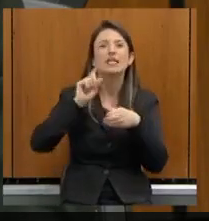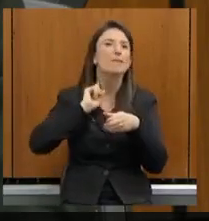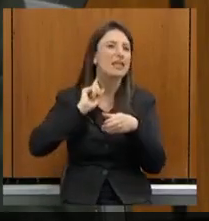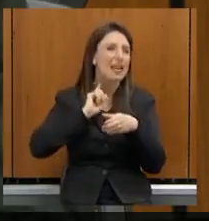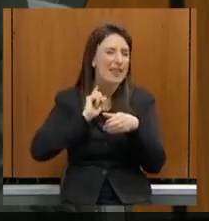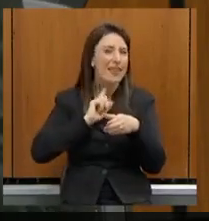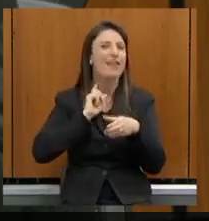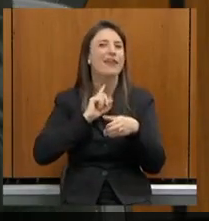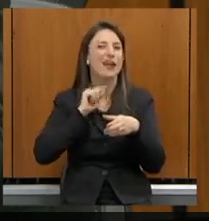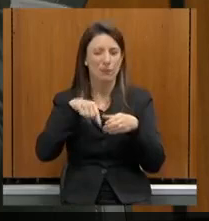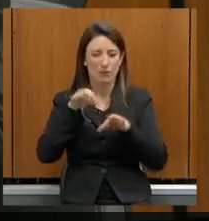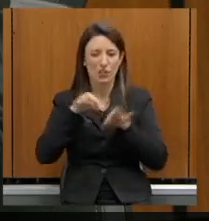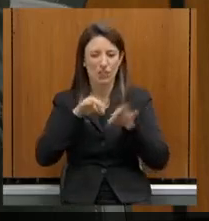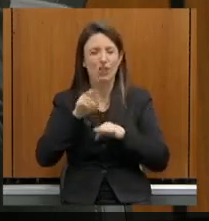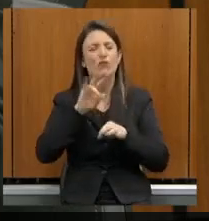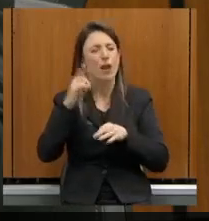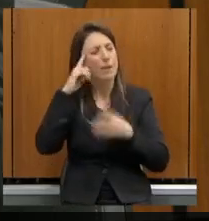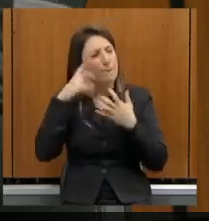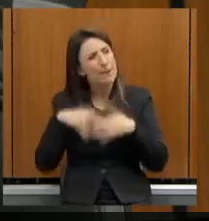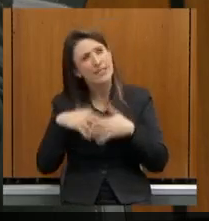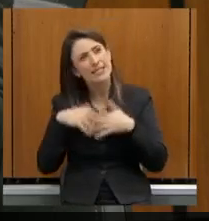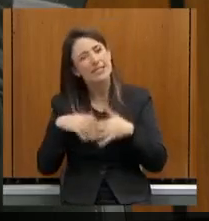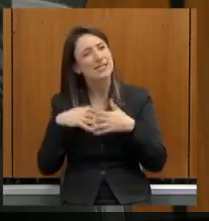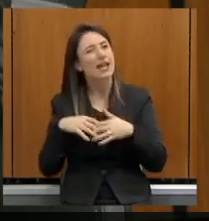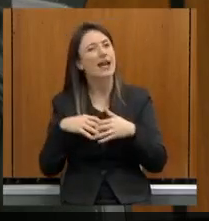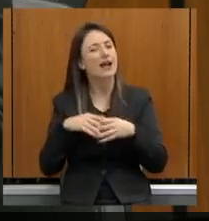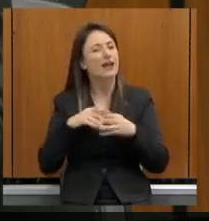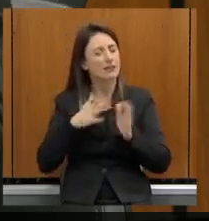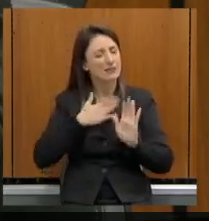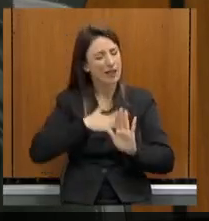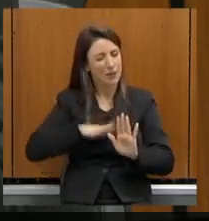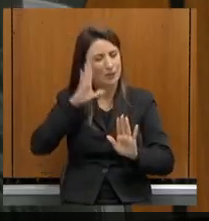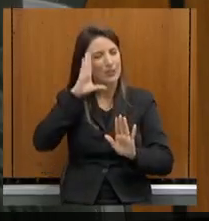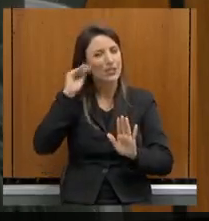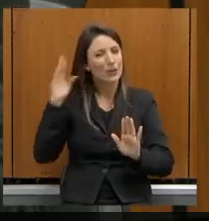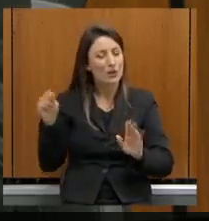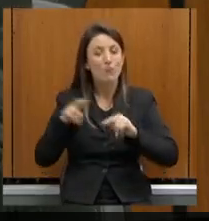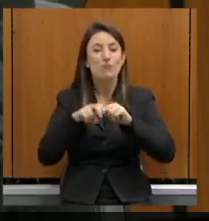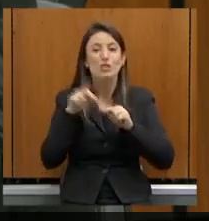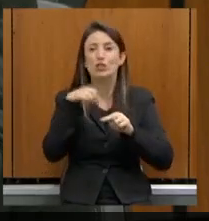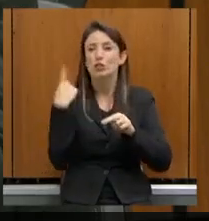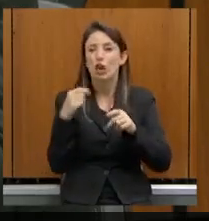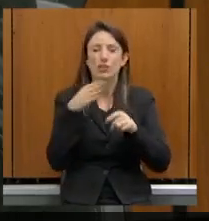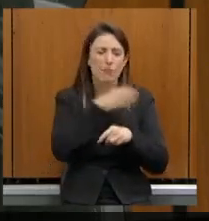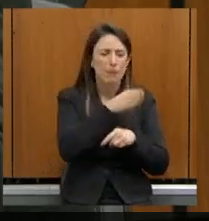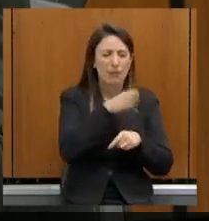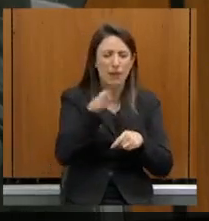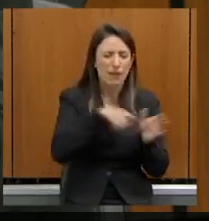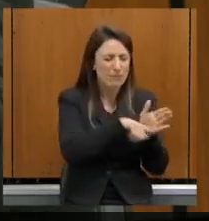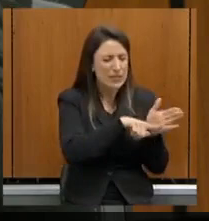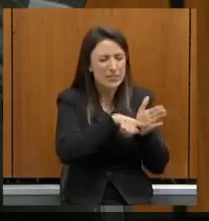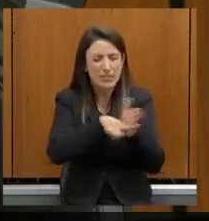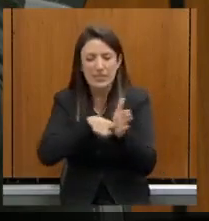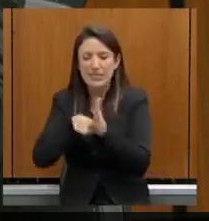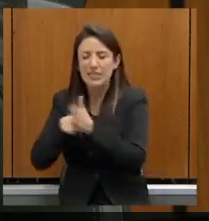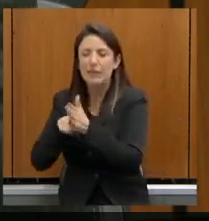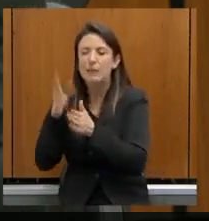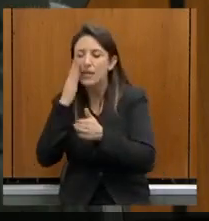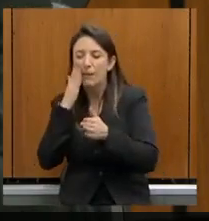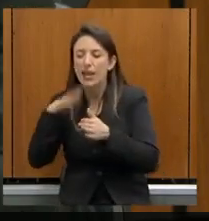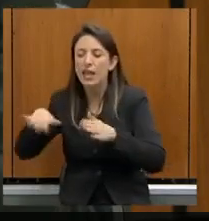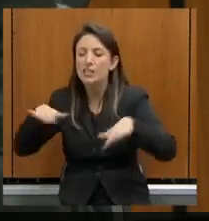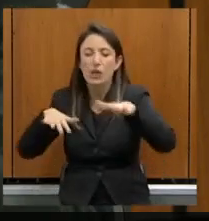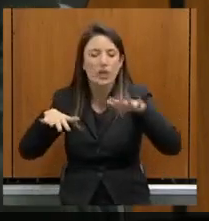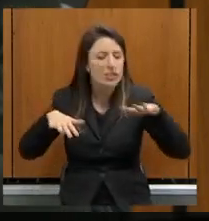pensar a senhora pode ficar tranquila ela vai o catálogo é justamente para regionalizar a cozinha mineira dentro da sua